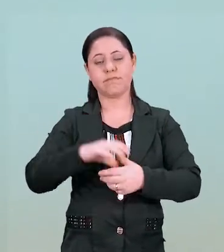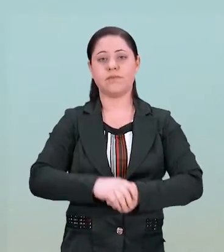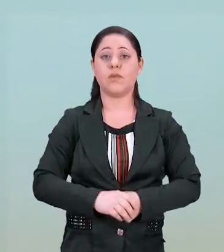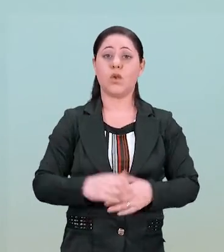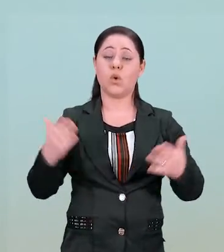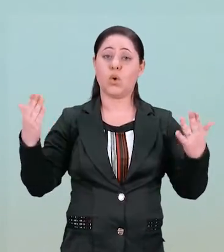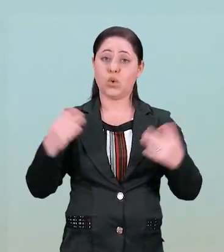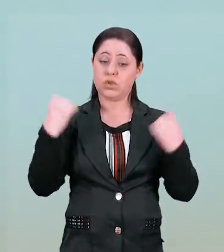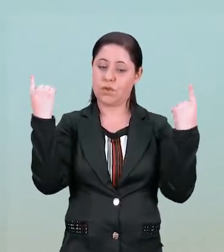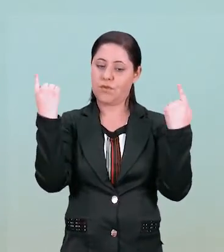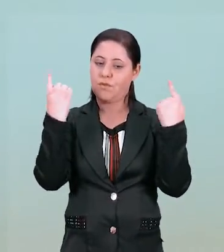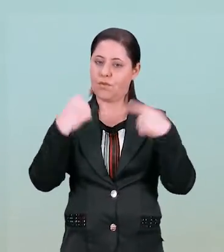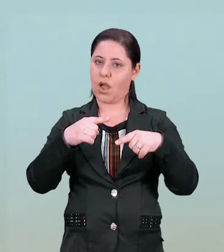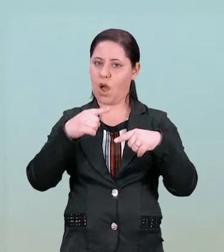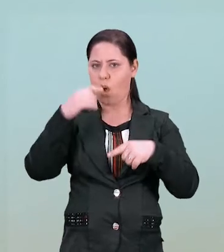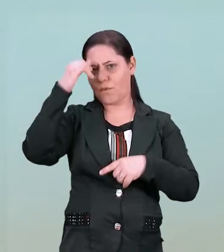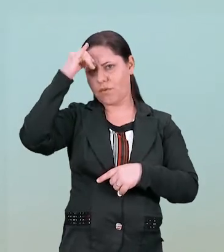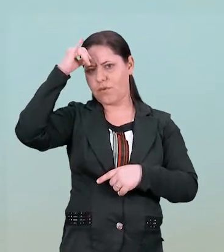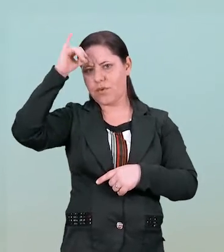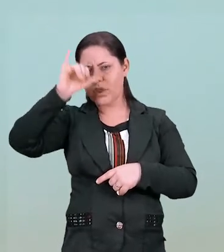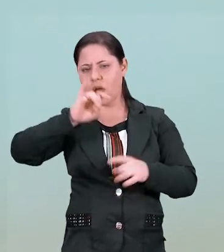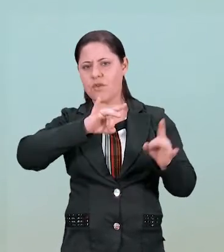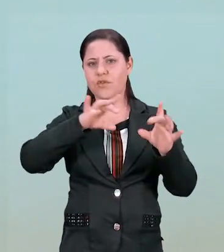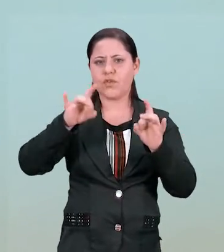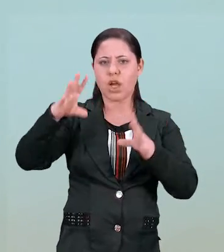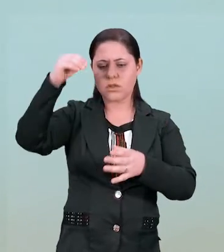permitiu reduzir os índices de furto e roubo.